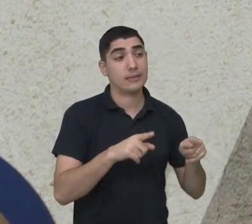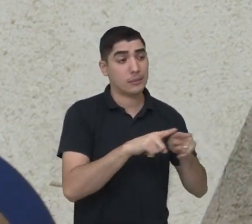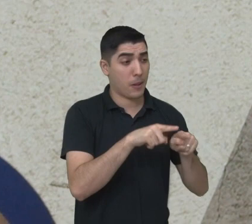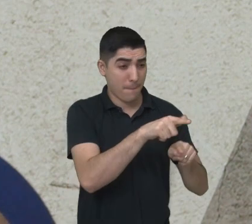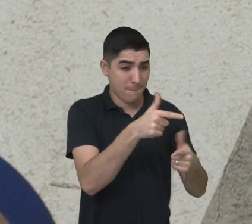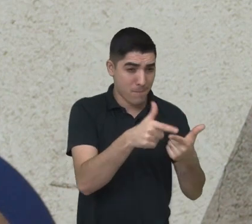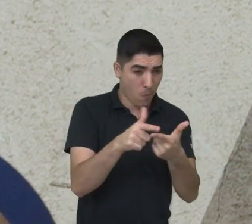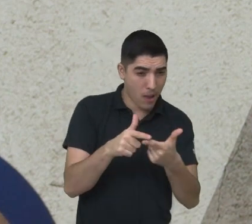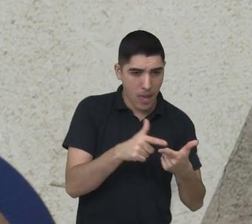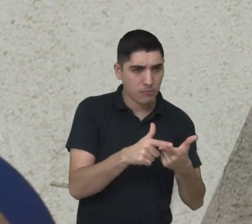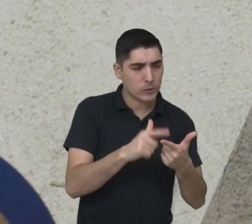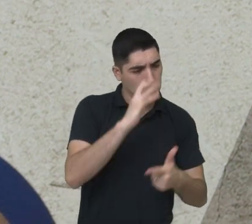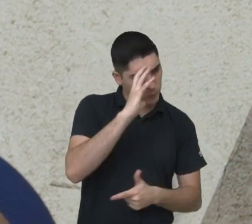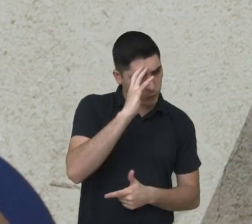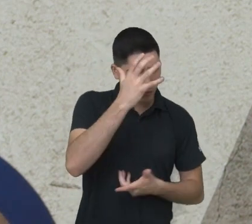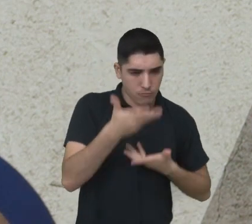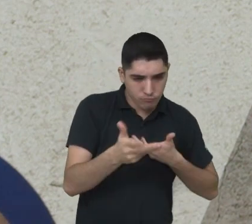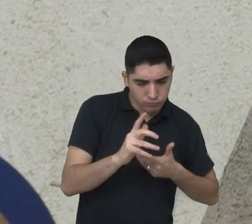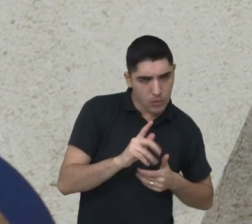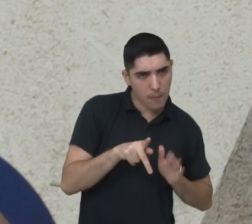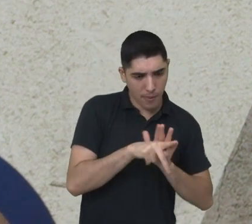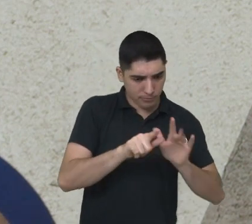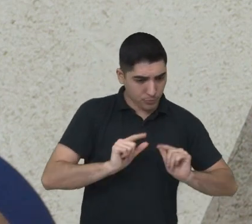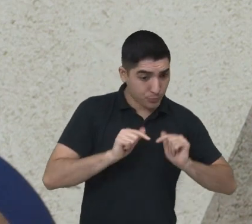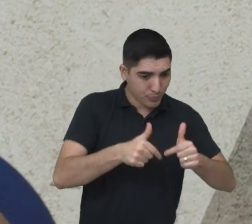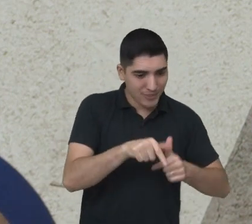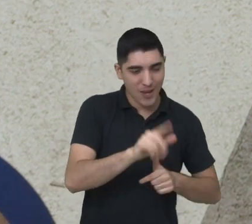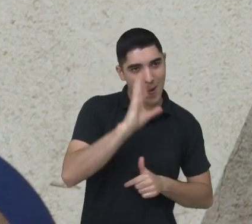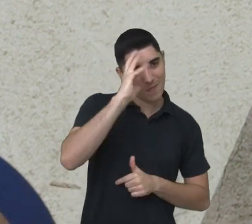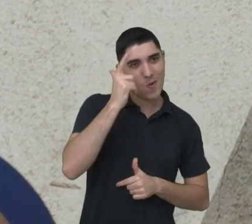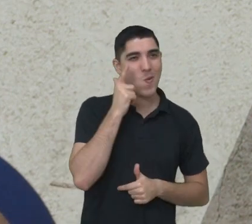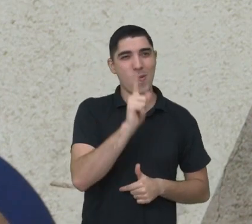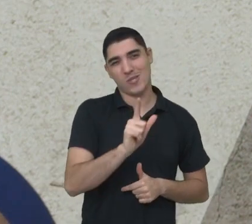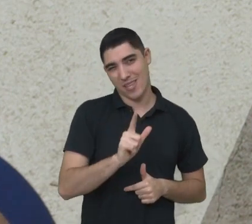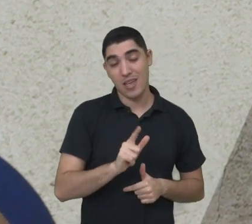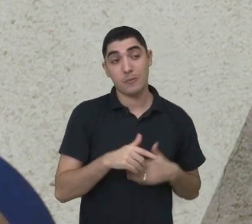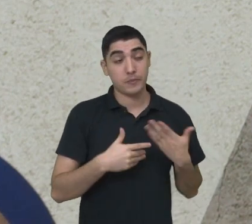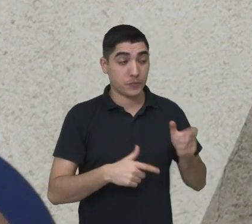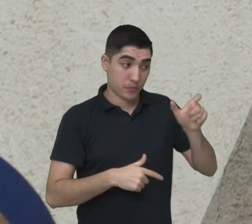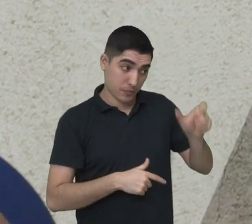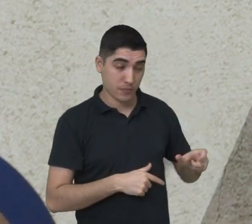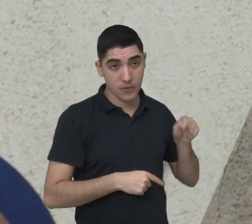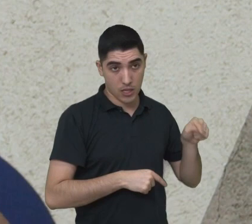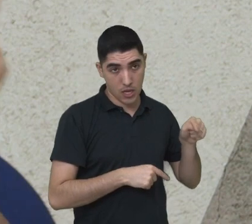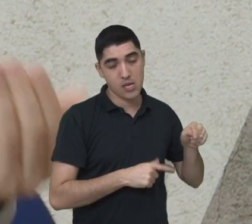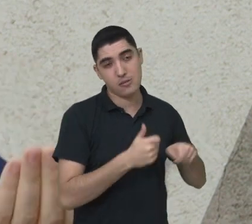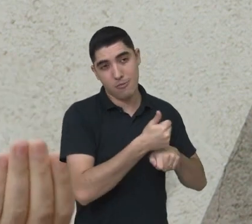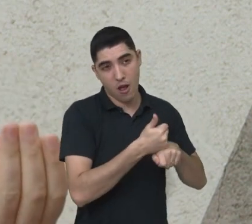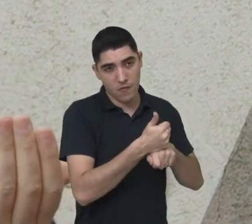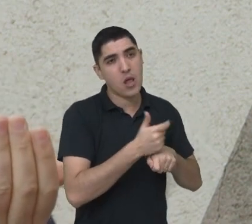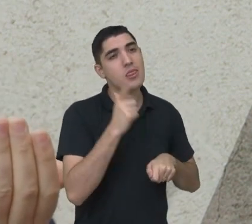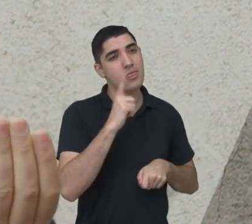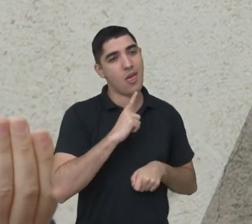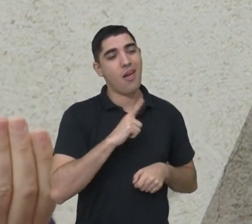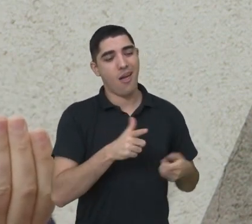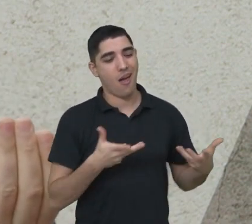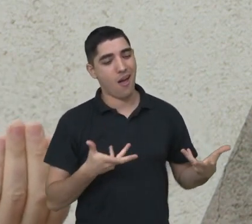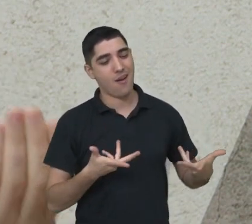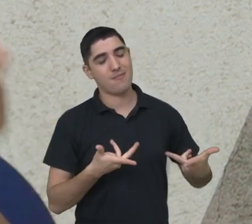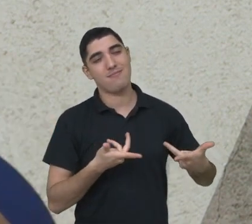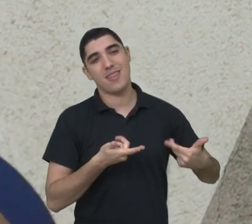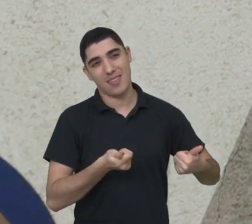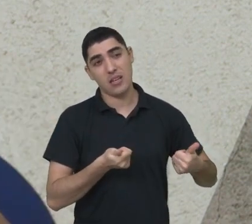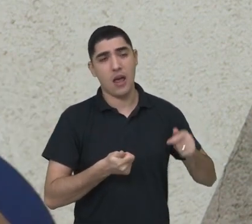de conflitos, gestão de pessoas. Então, assim, o engenheiro de produção, ele acaba tendo essa habilidade também, né,